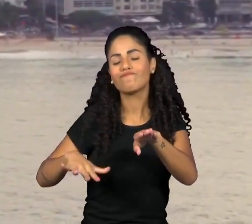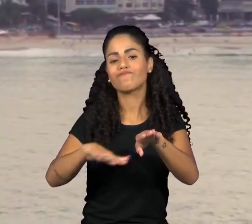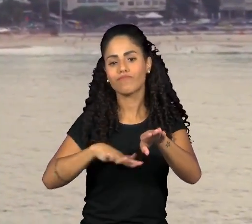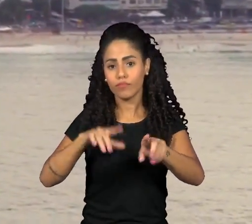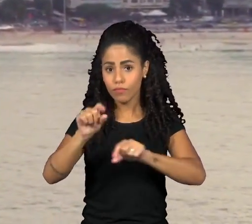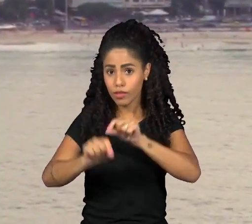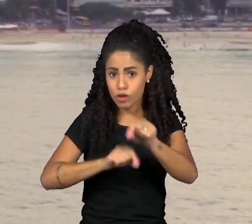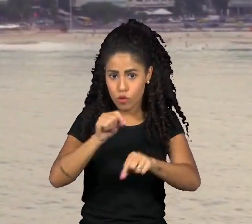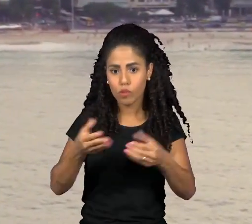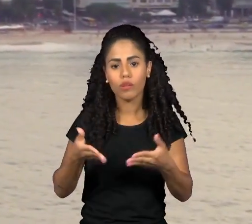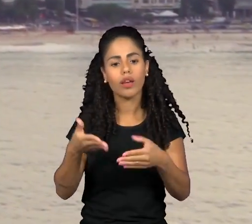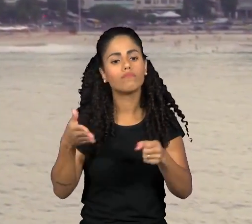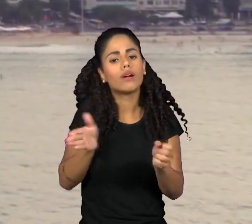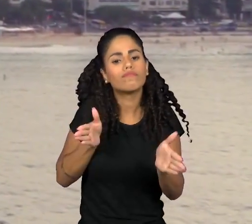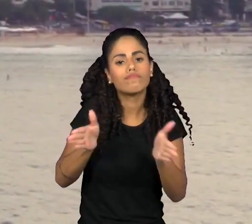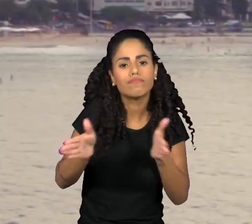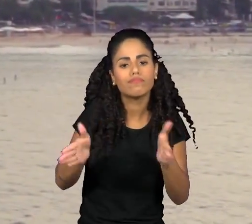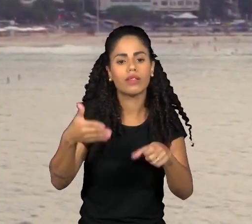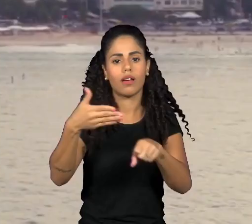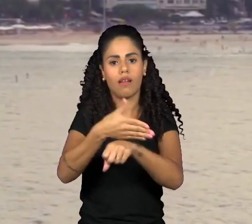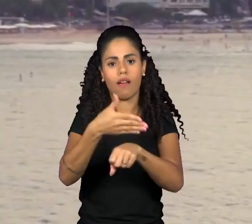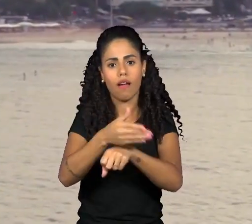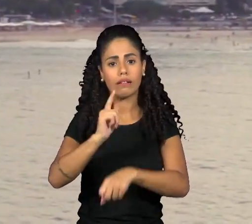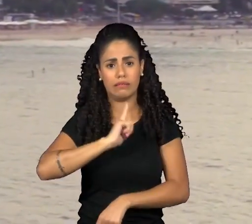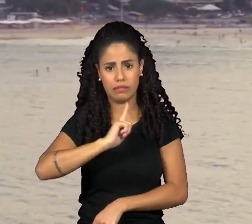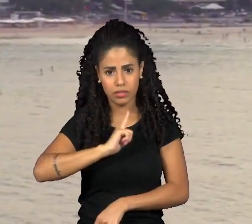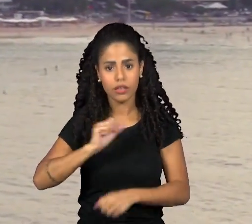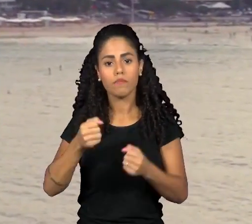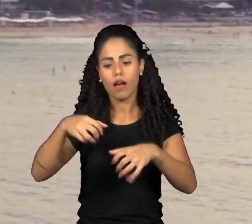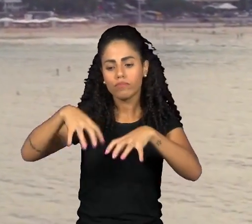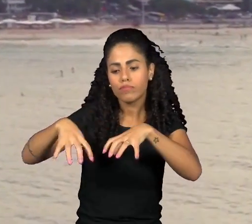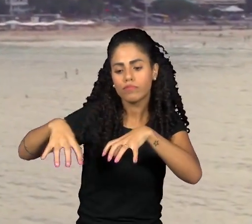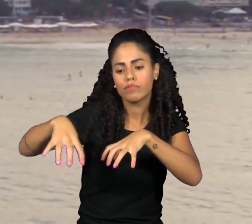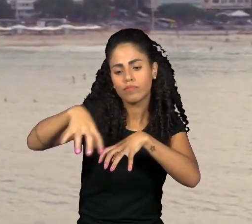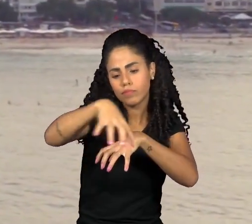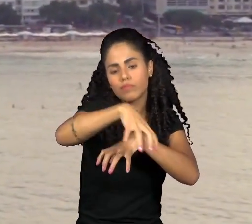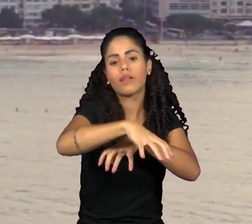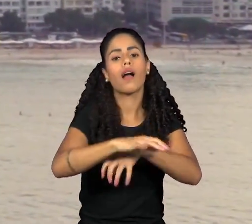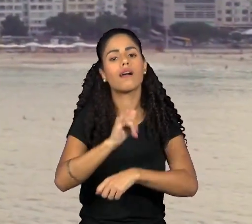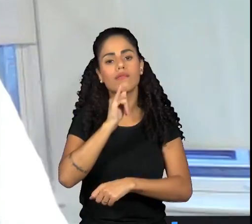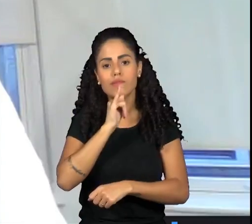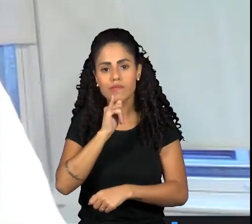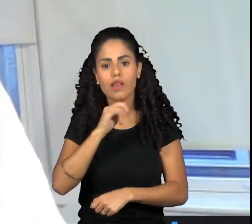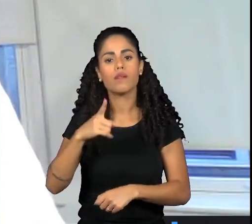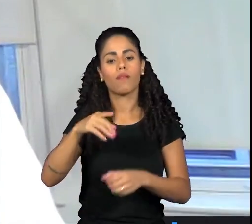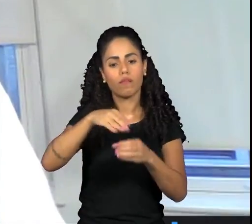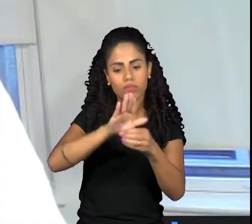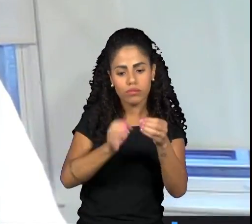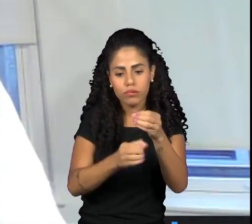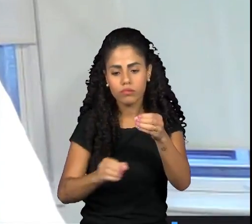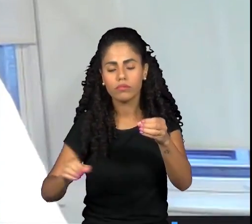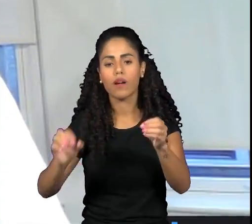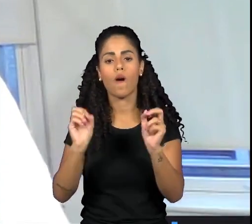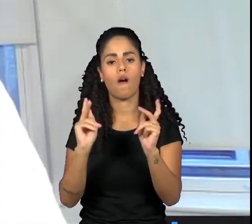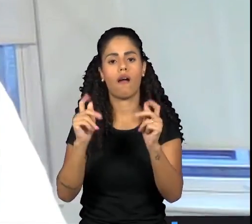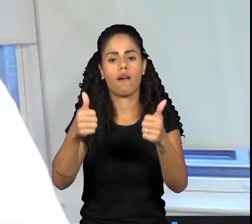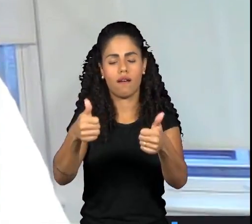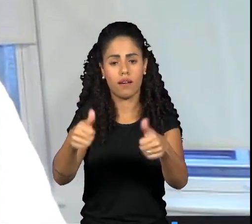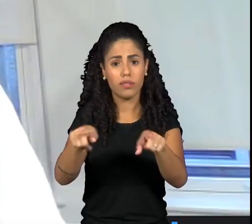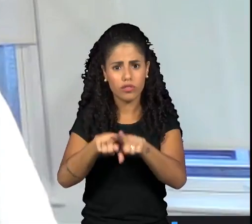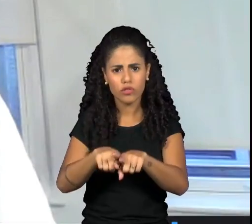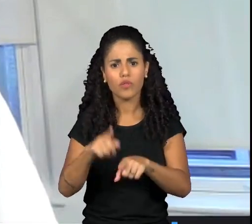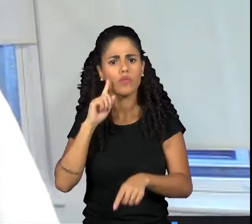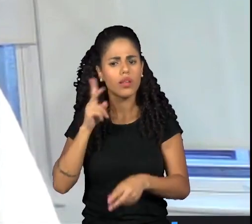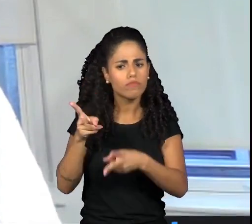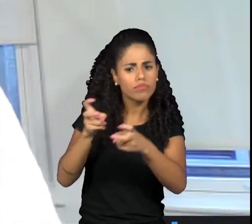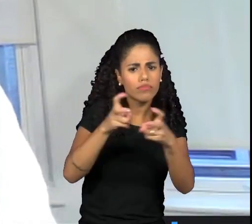é acesso à infraestrutura urbana, como um sistema de saneamento. A gente consegue falar de prevenção